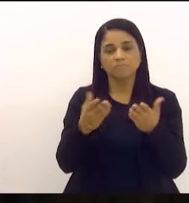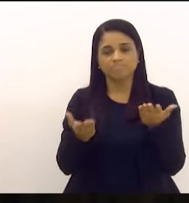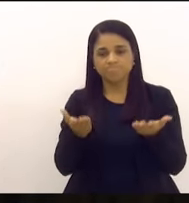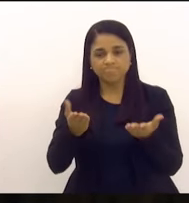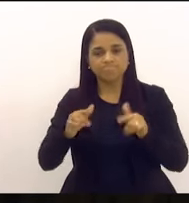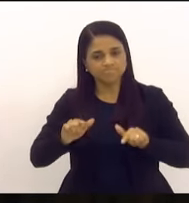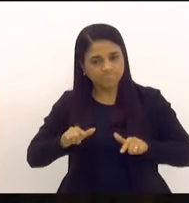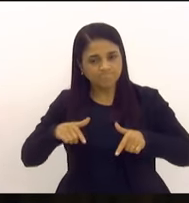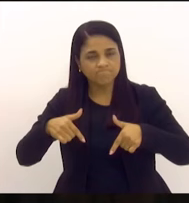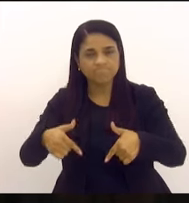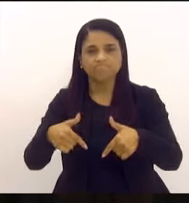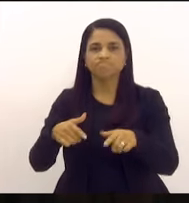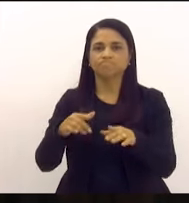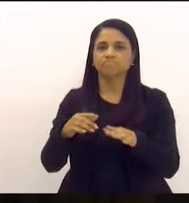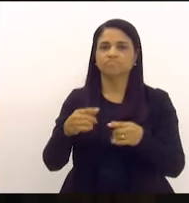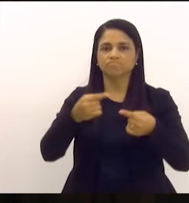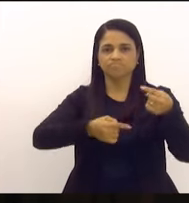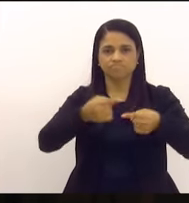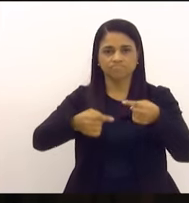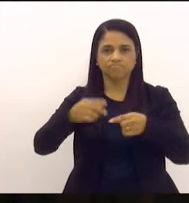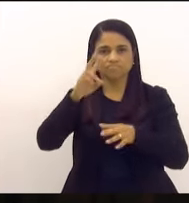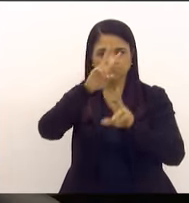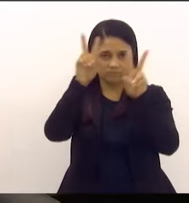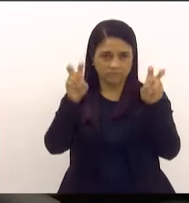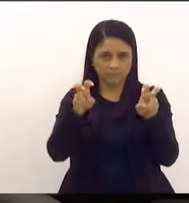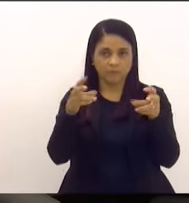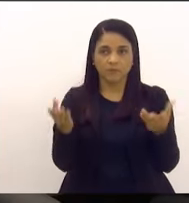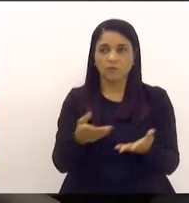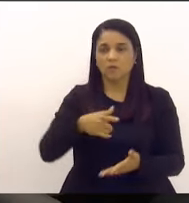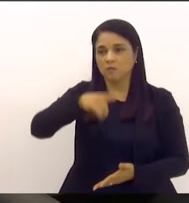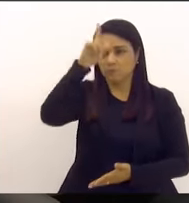esse tema, pode ter certeza disso. Deputado Luiz Paulo, por favor. Deputado